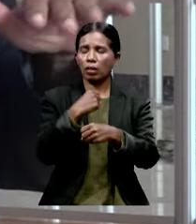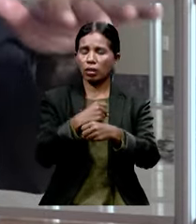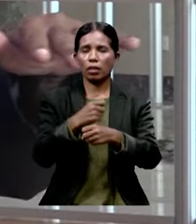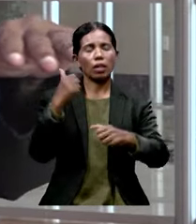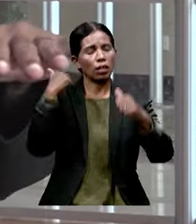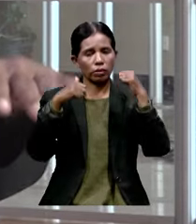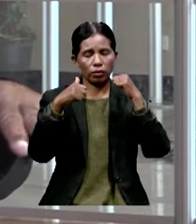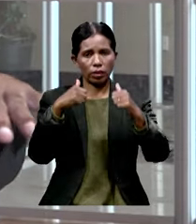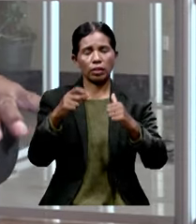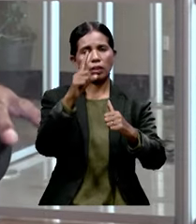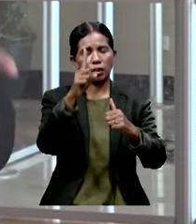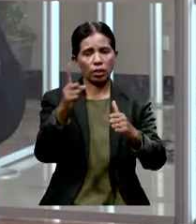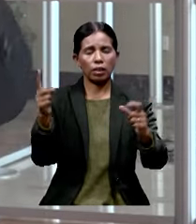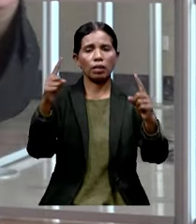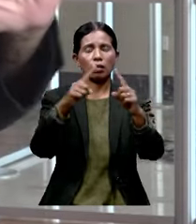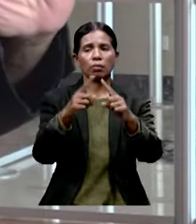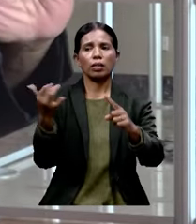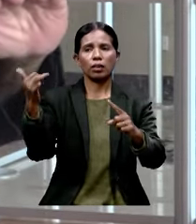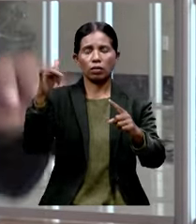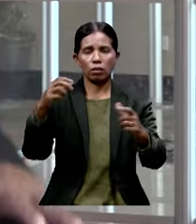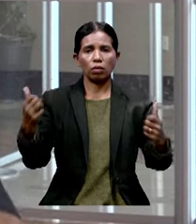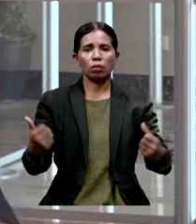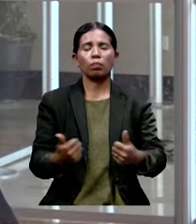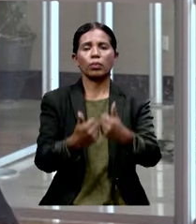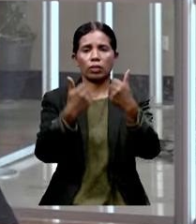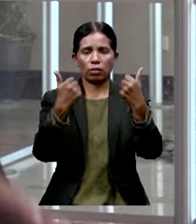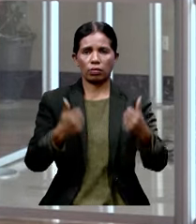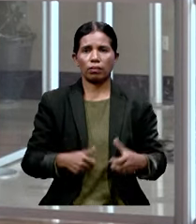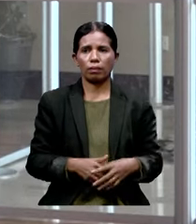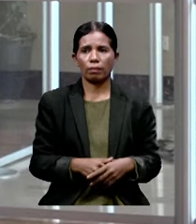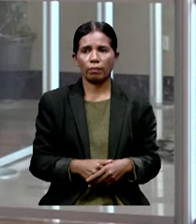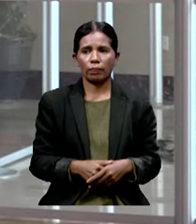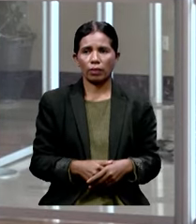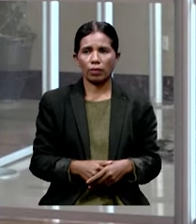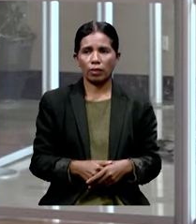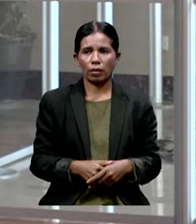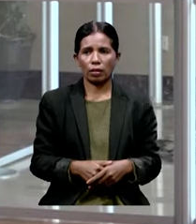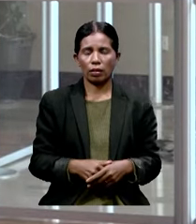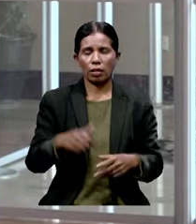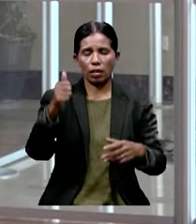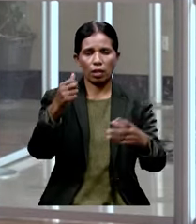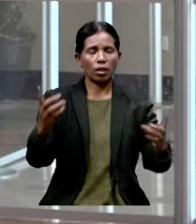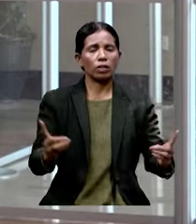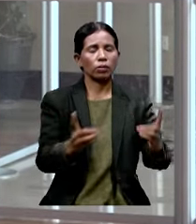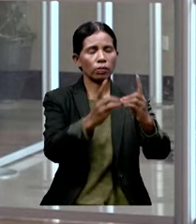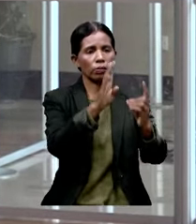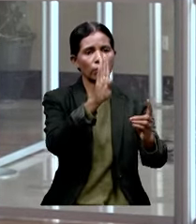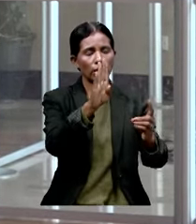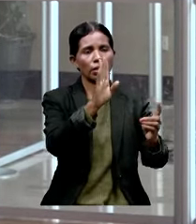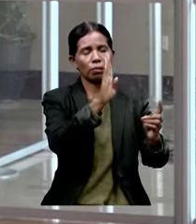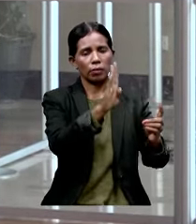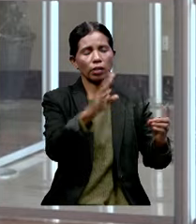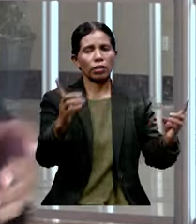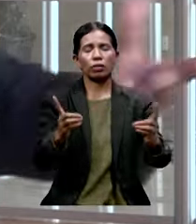atividade gira passiva competição A a sobre B B a sobre C C